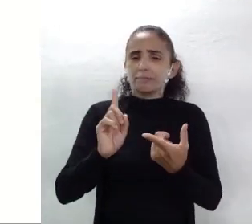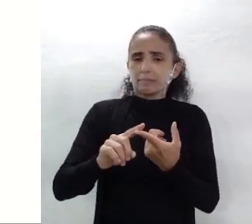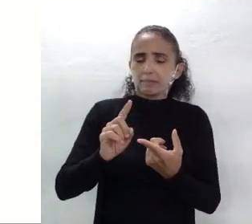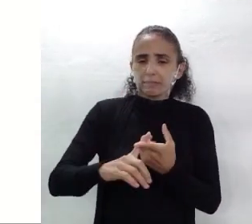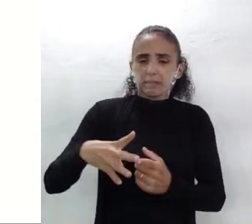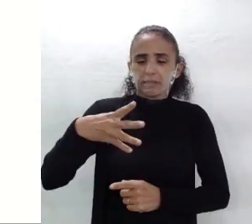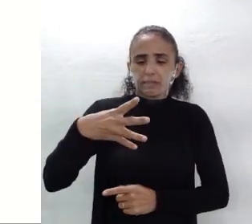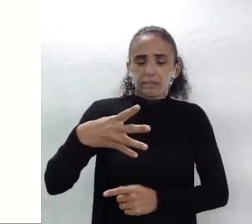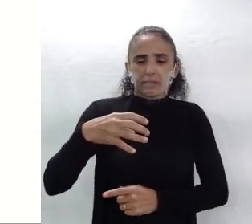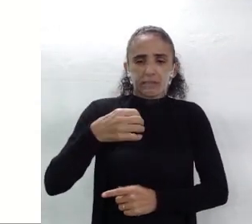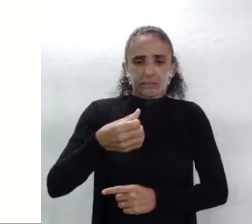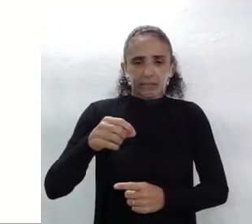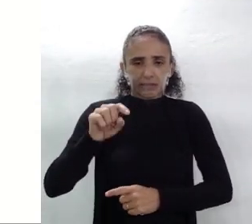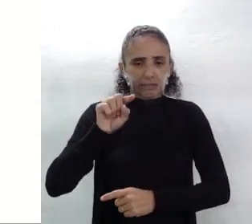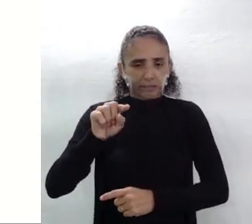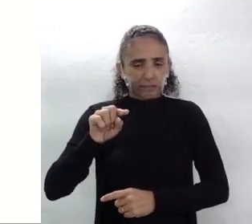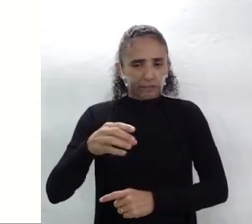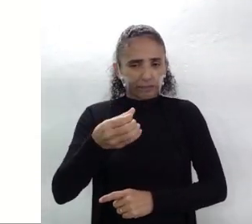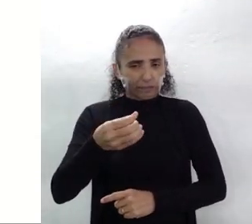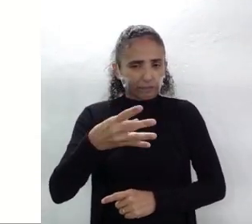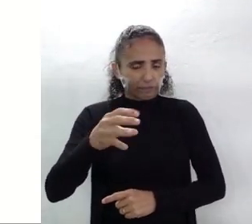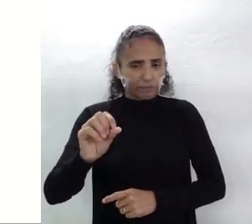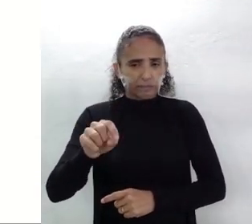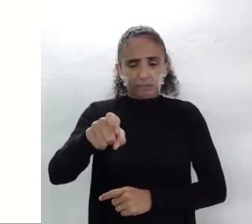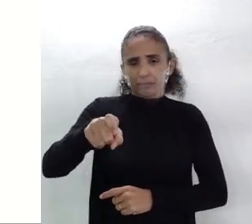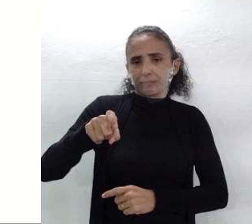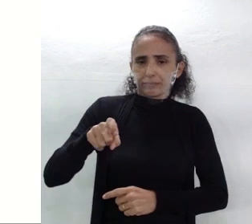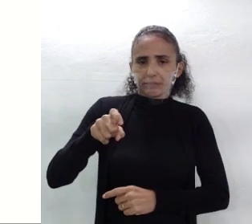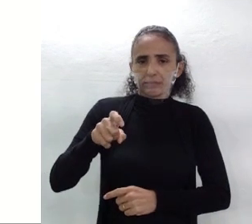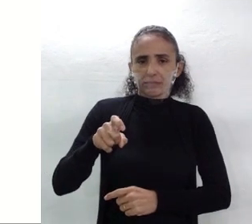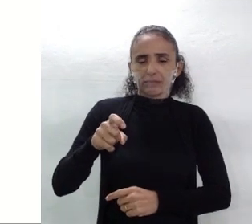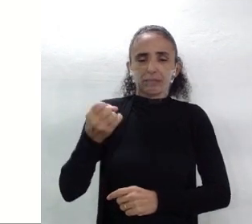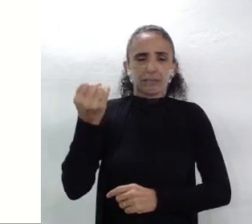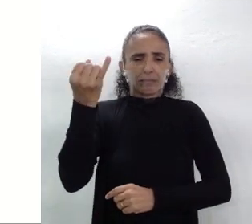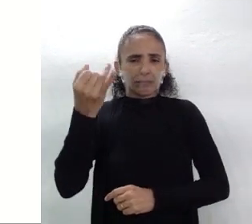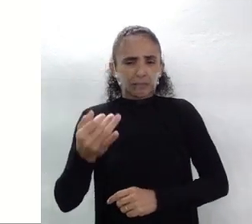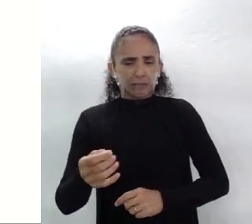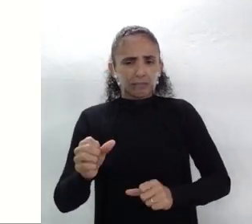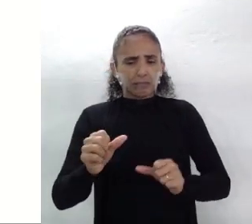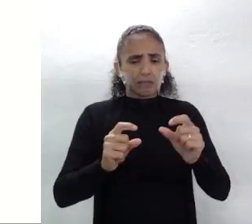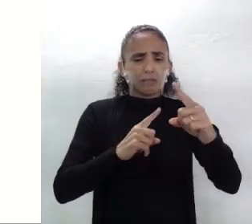4,60, 14,40. O x, ó, o valor que está do lado do x está